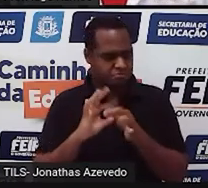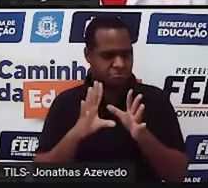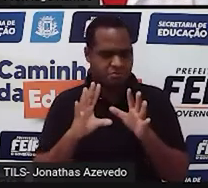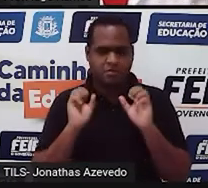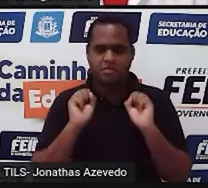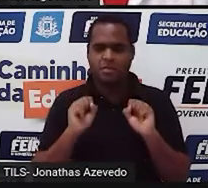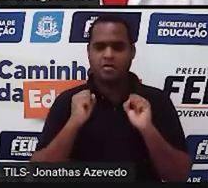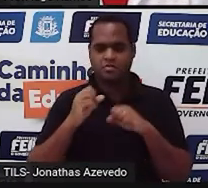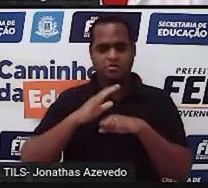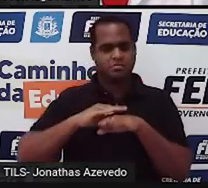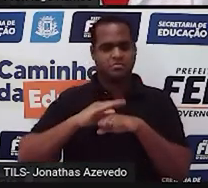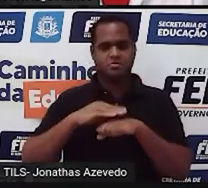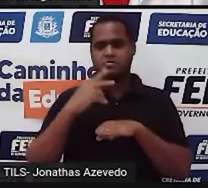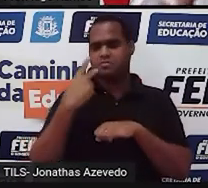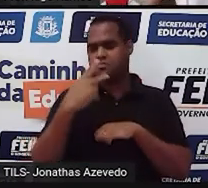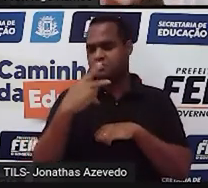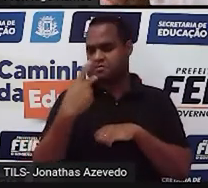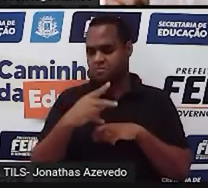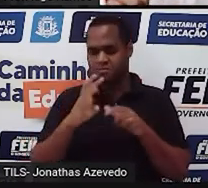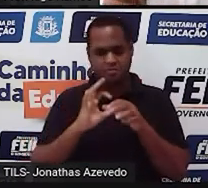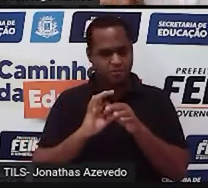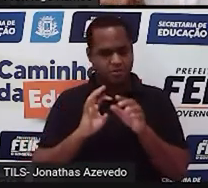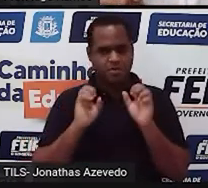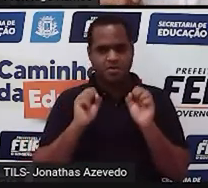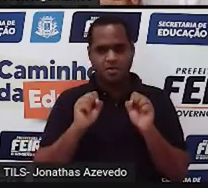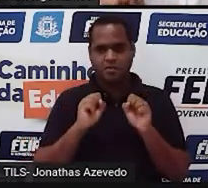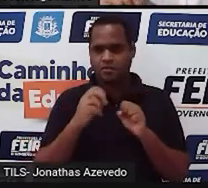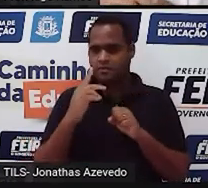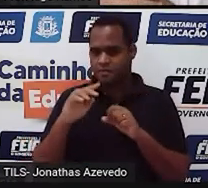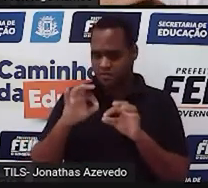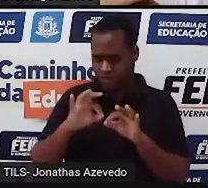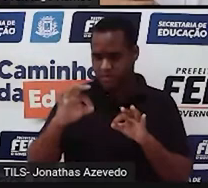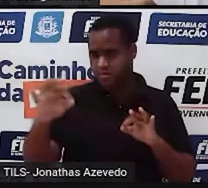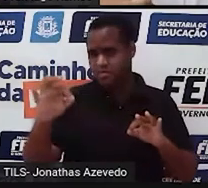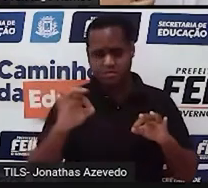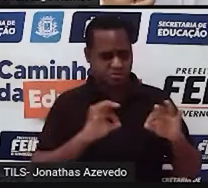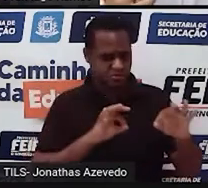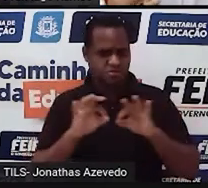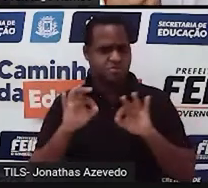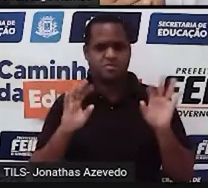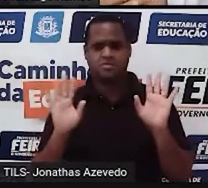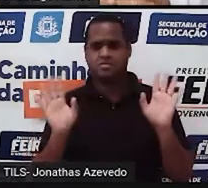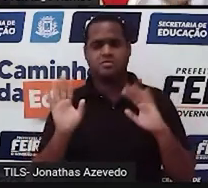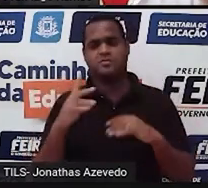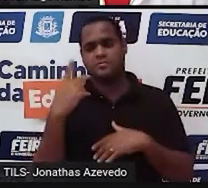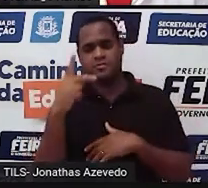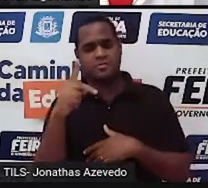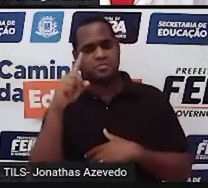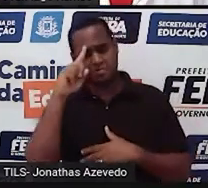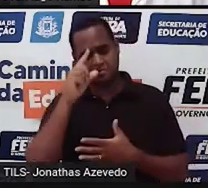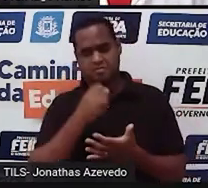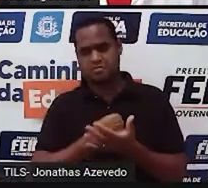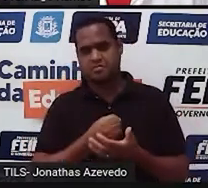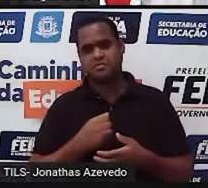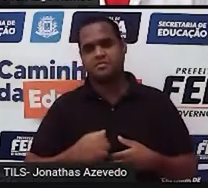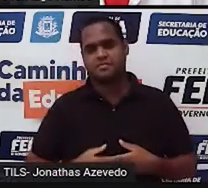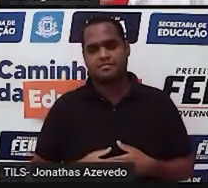do jeito que você achar né tenta construir uma reta não é